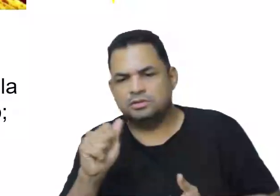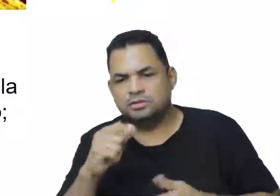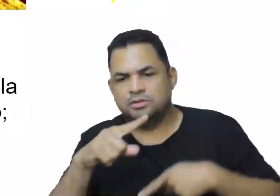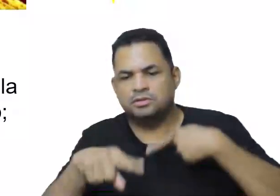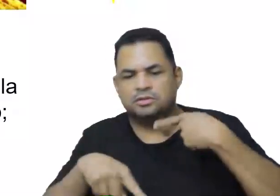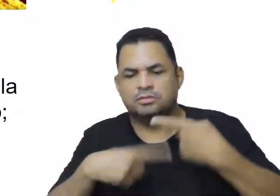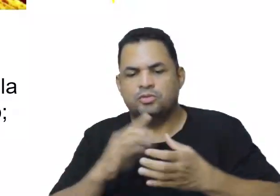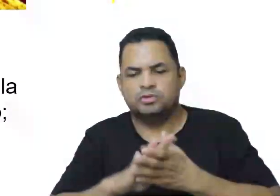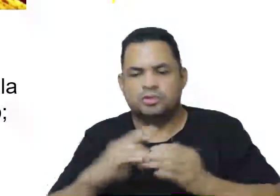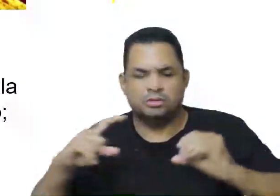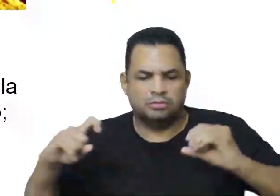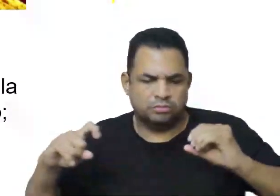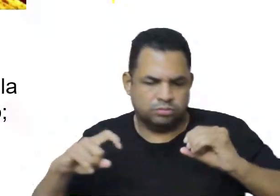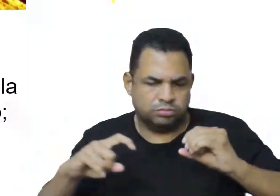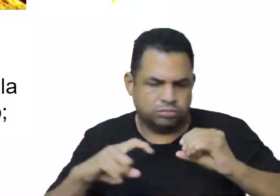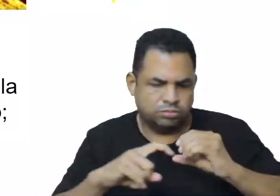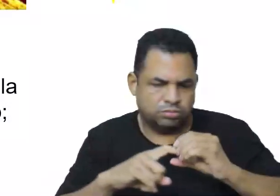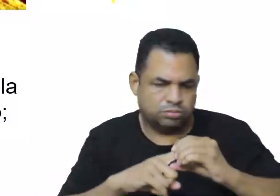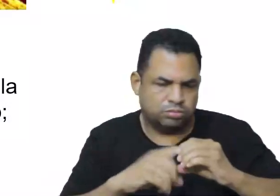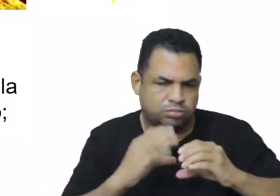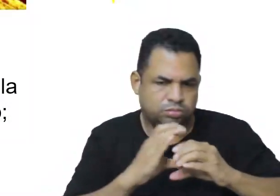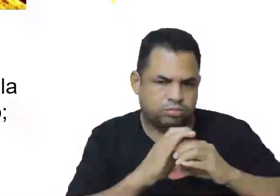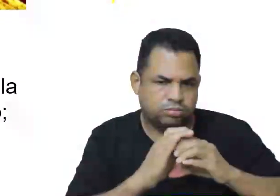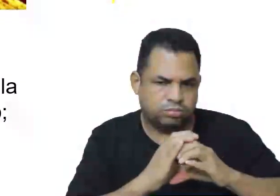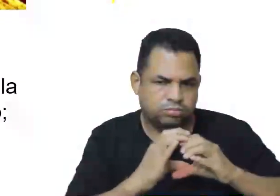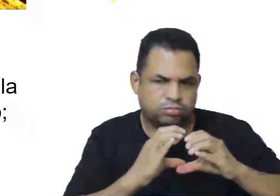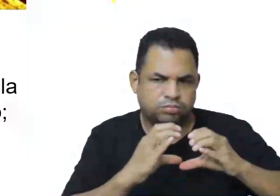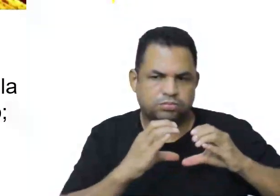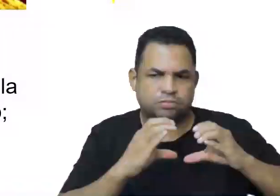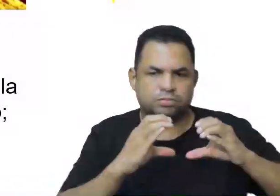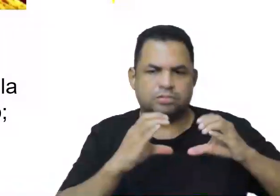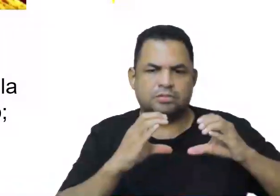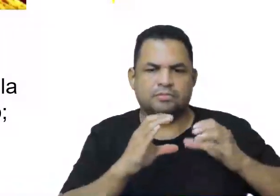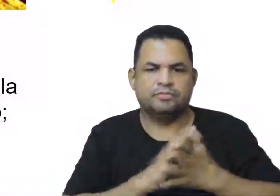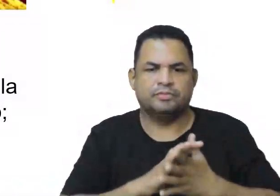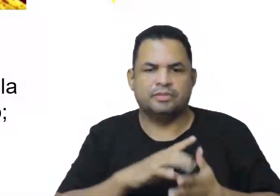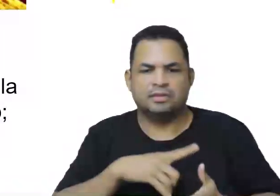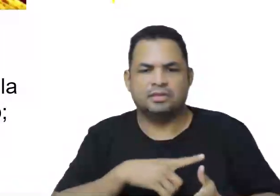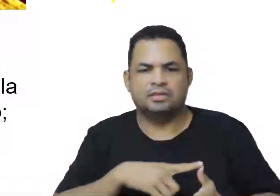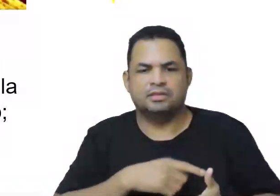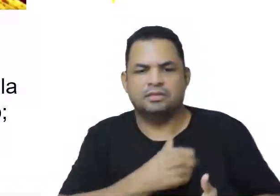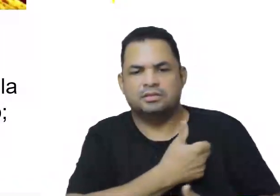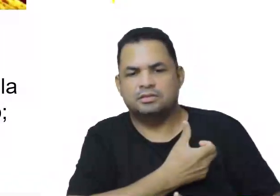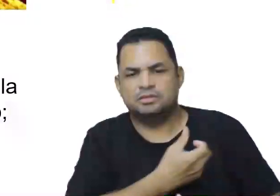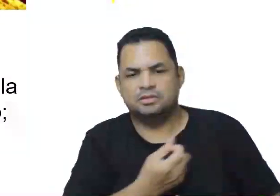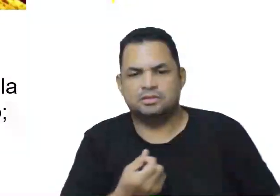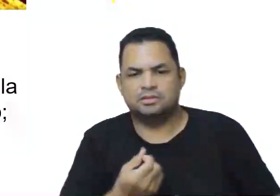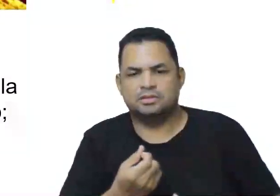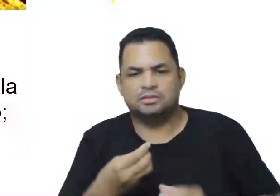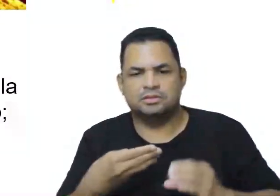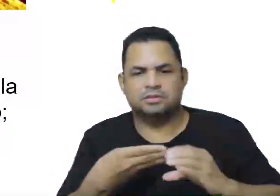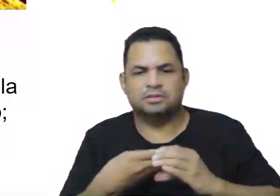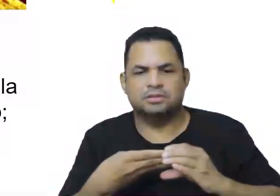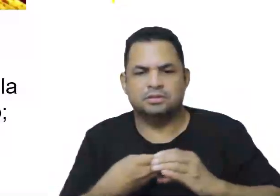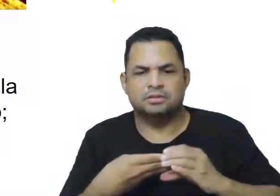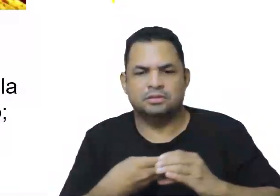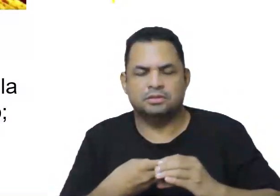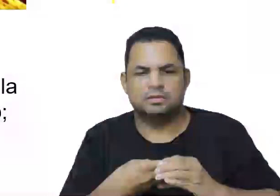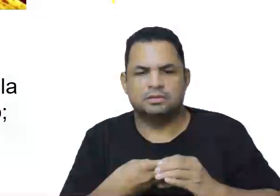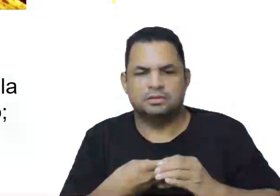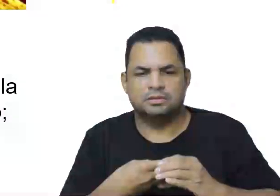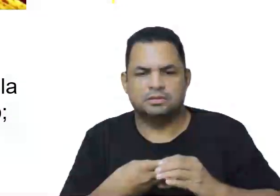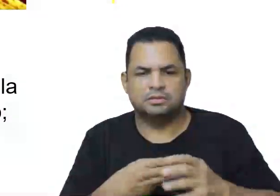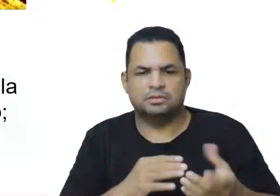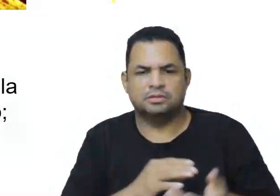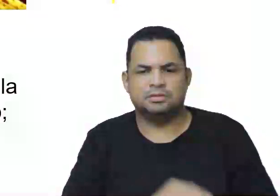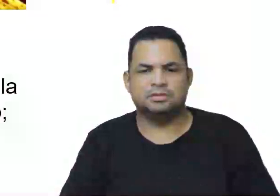após a fecundação, quando a mórula já apresenta aí cerca de 16 células, ou blastômeros, que a